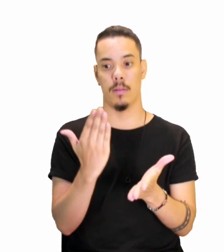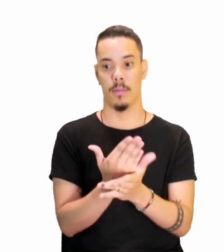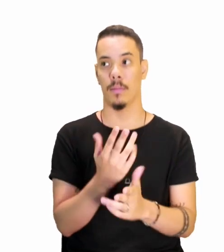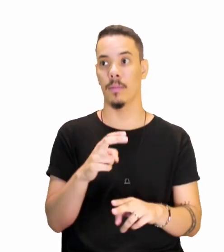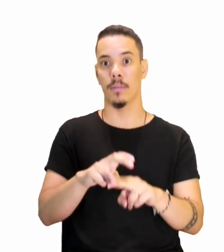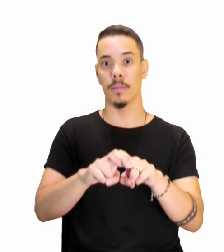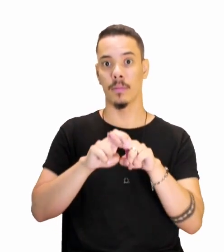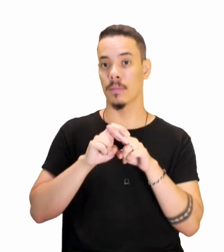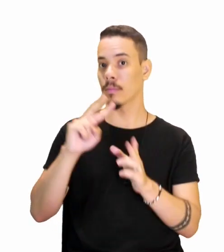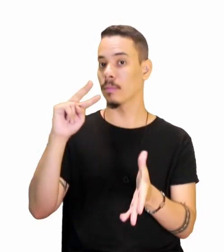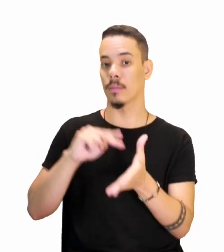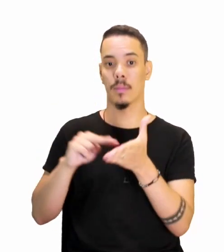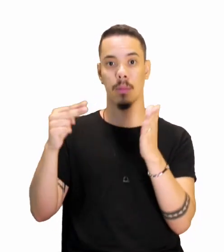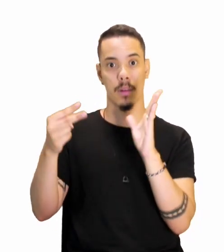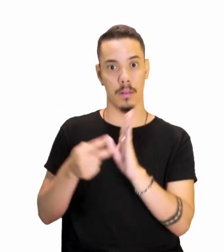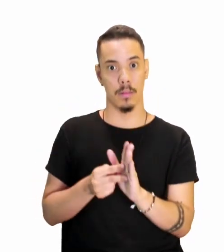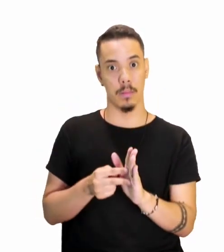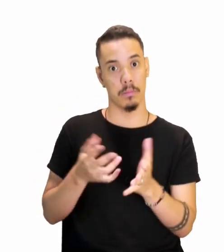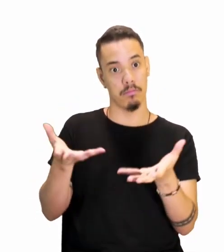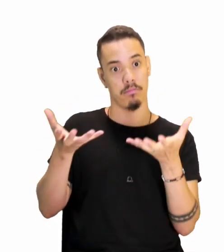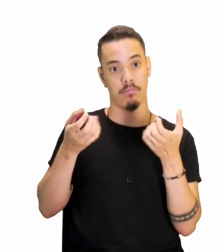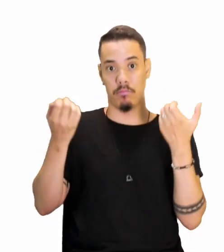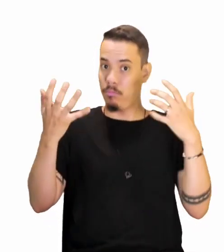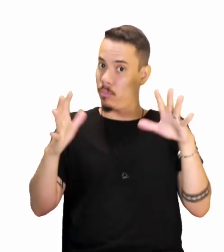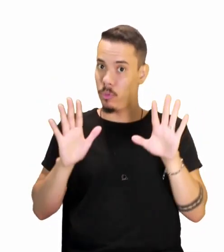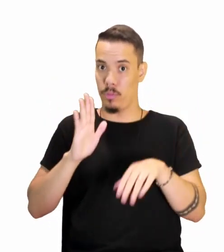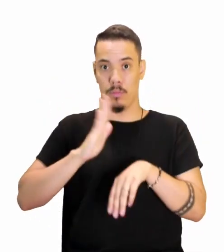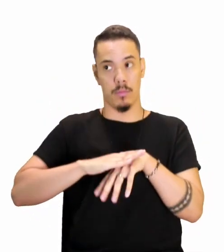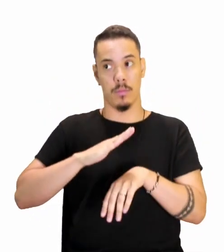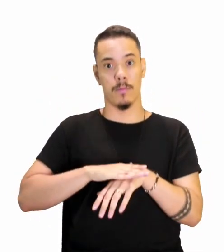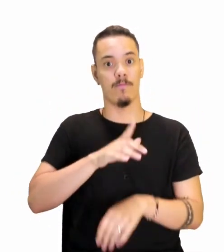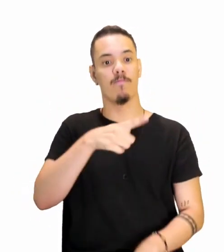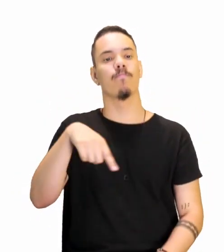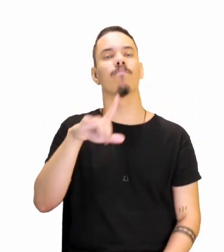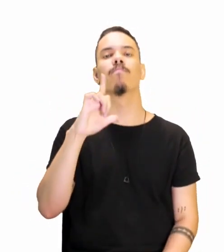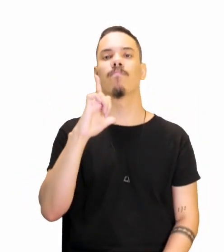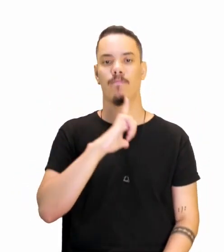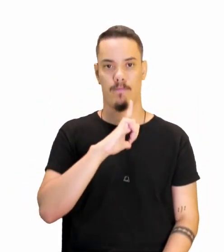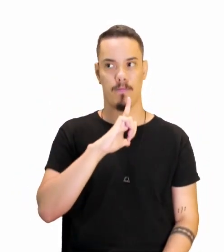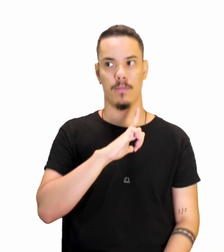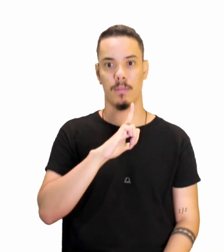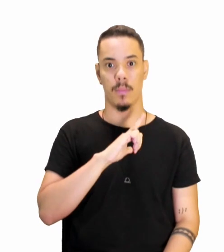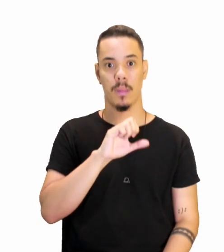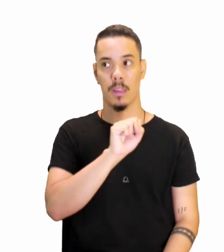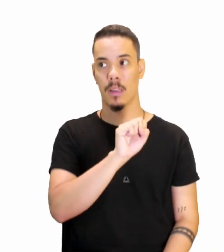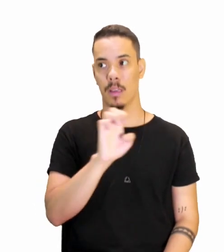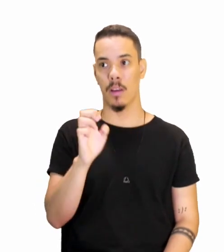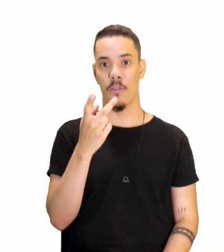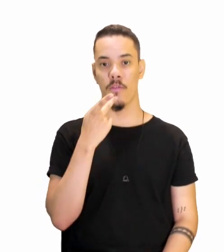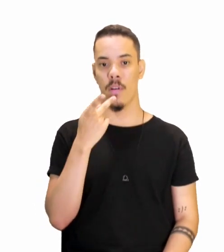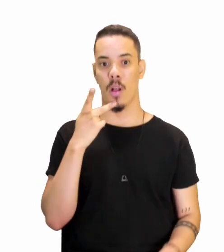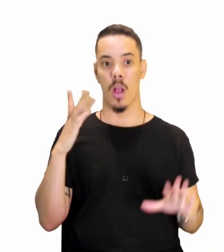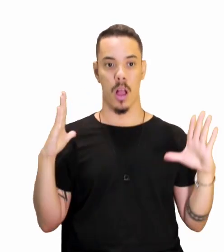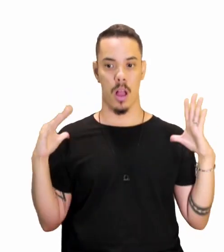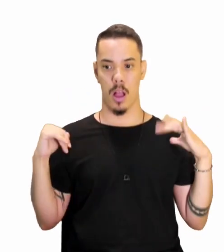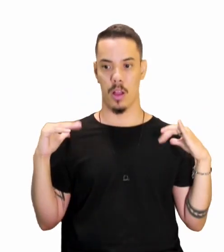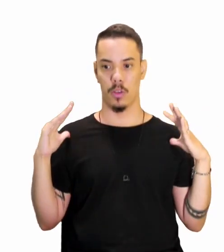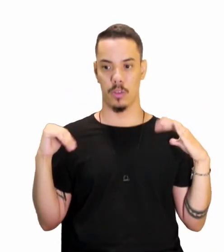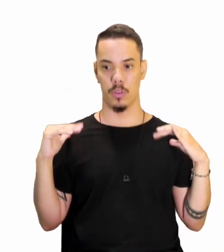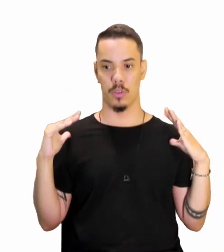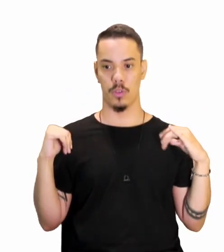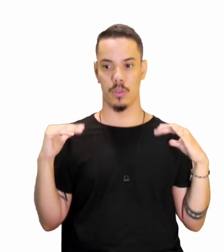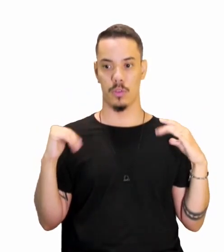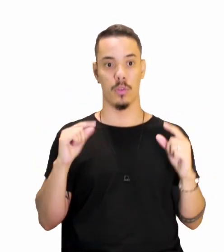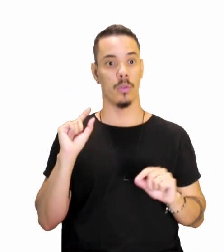a significação, querendo ou não, ele existe. Se eu falo anjo, o que vem na tua mente,